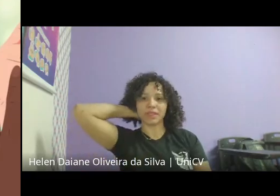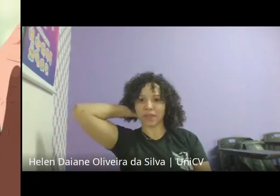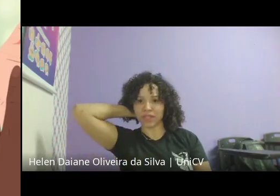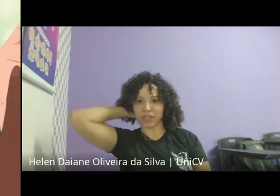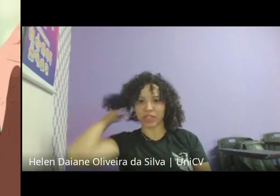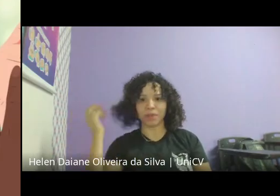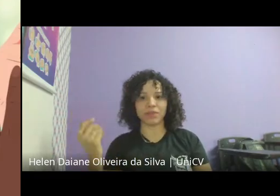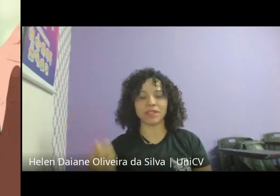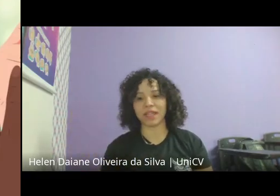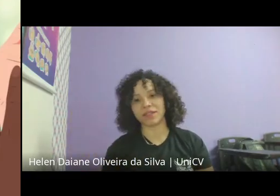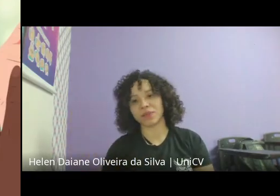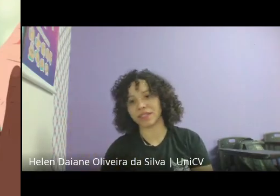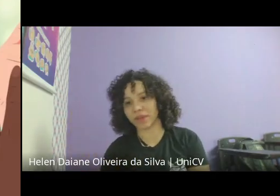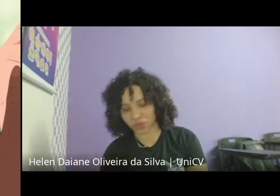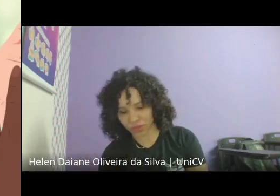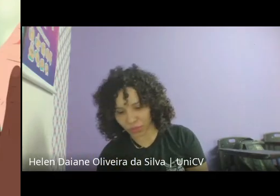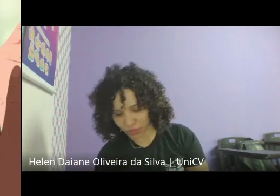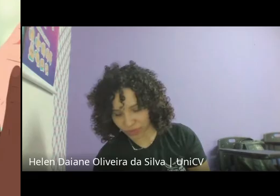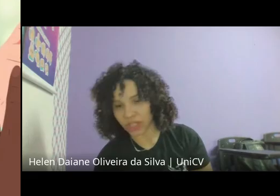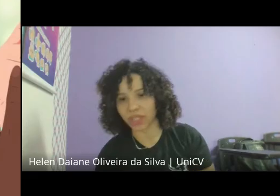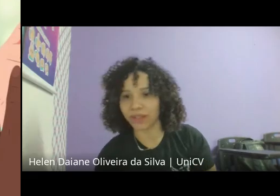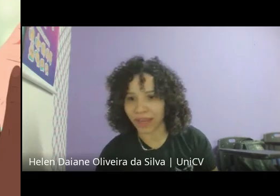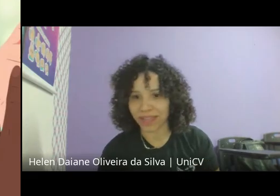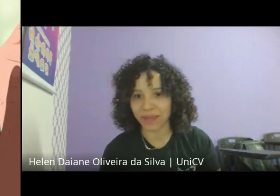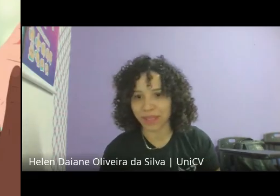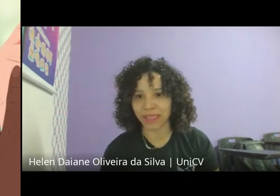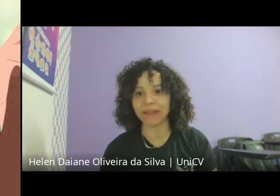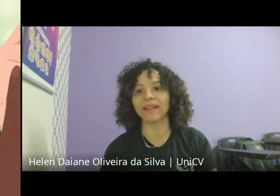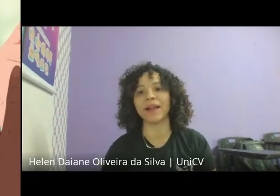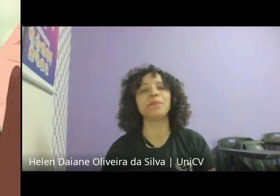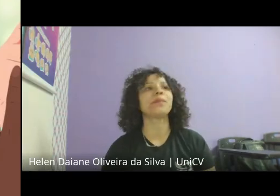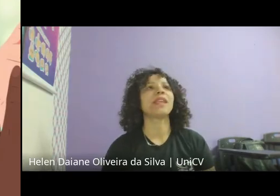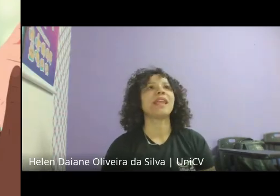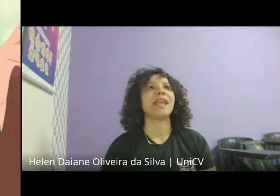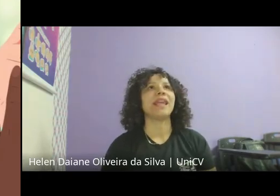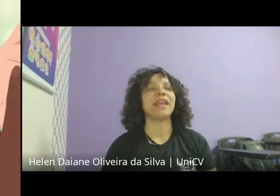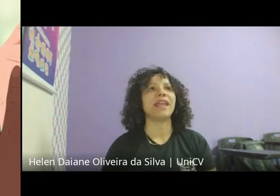Outra coisa que eu vou dar uma dica para vocês, não sei se algum de vocês já tem essa mania, tá?